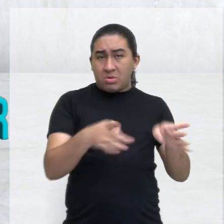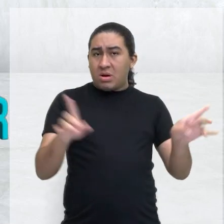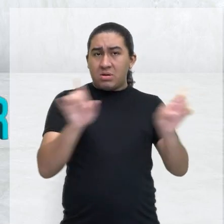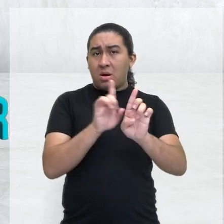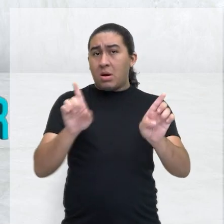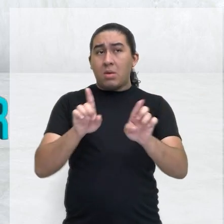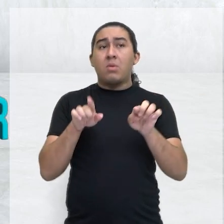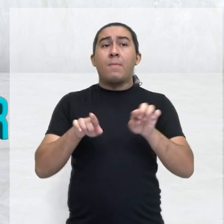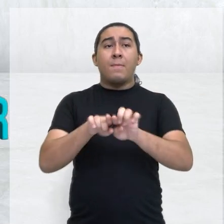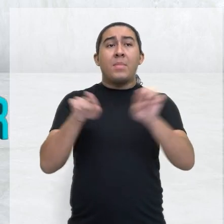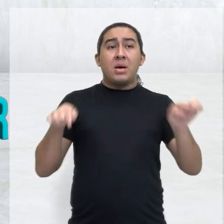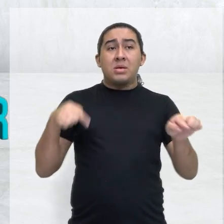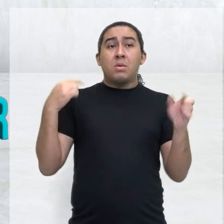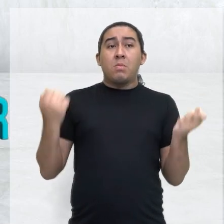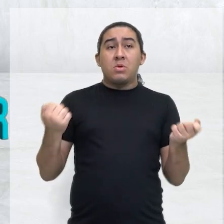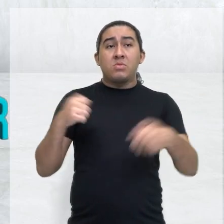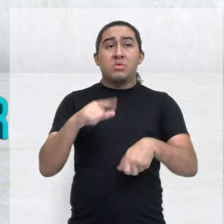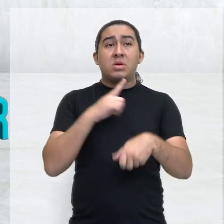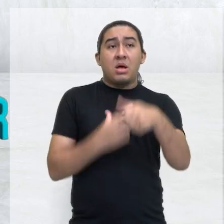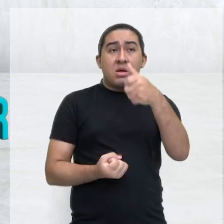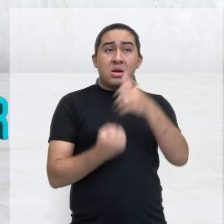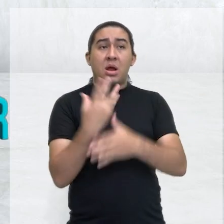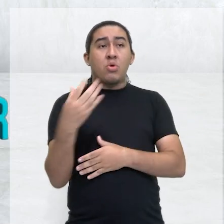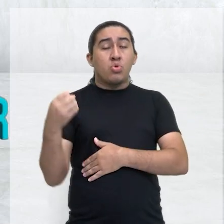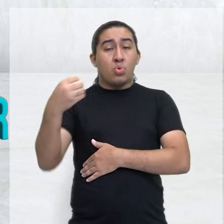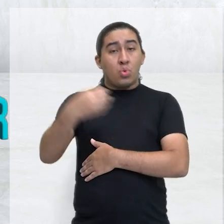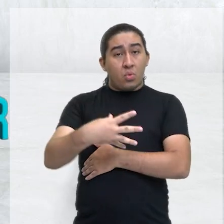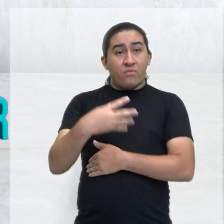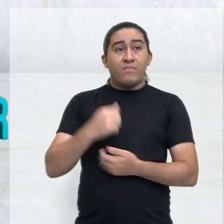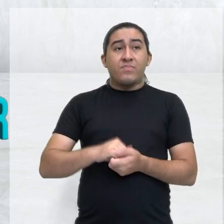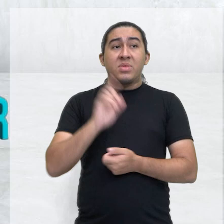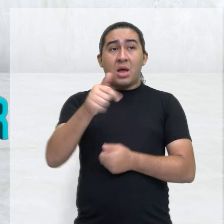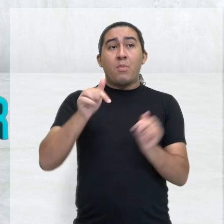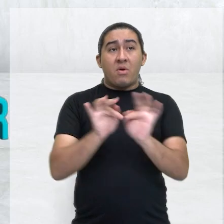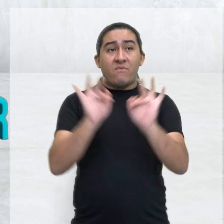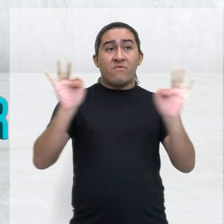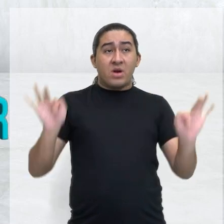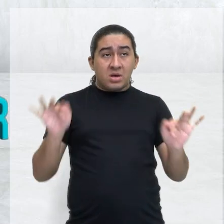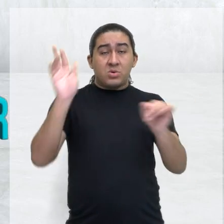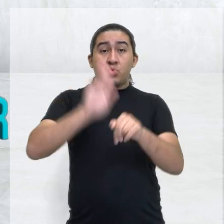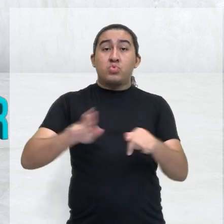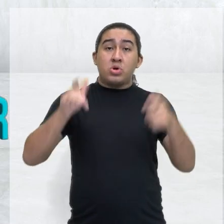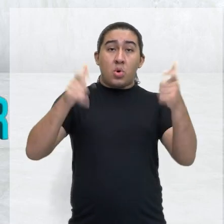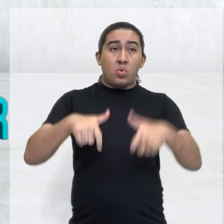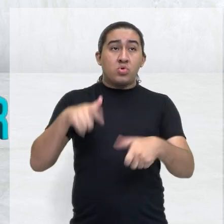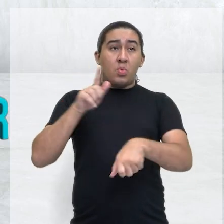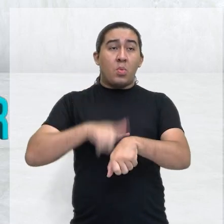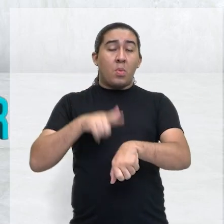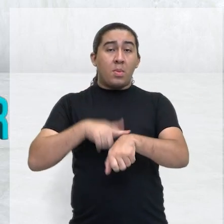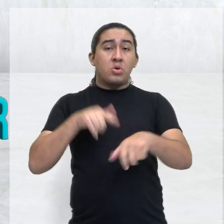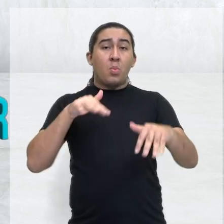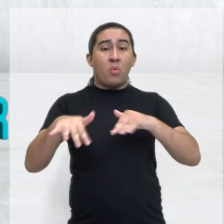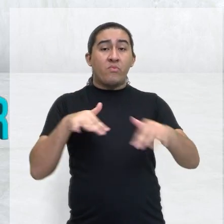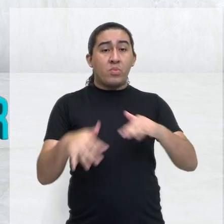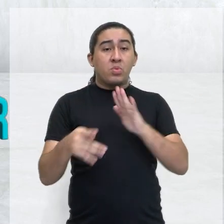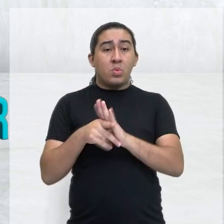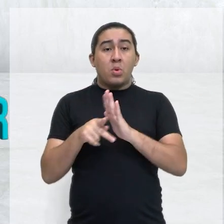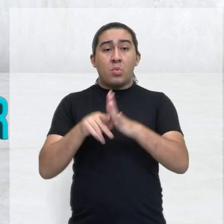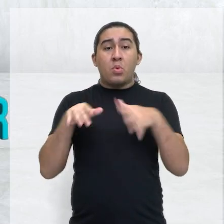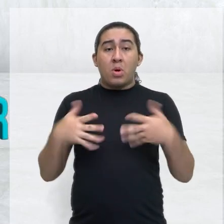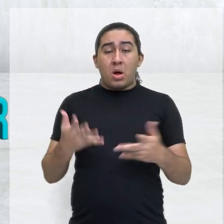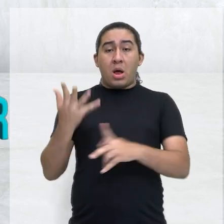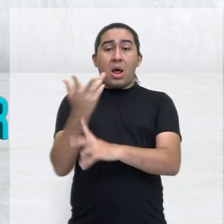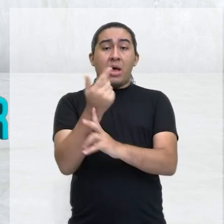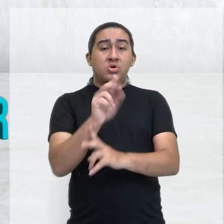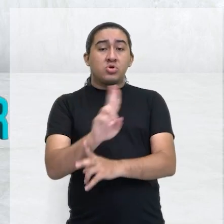eu posso criar algo novo. E isso foi uma frase muito utilizada por um movimento, né, da